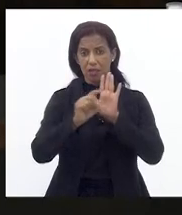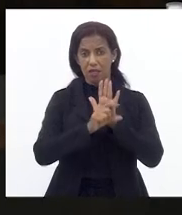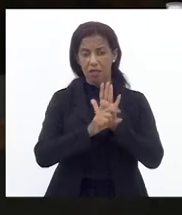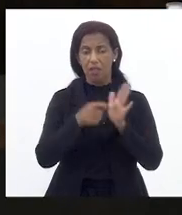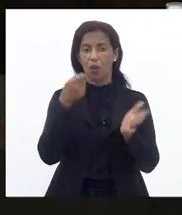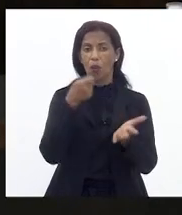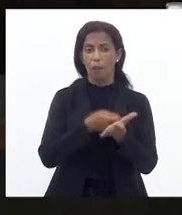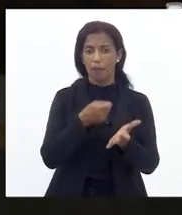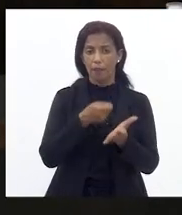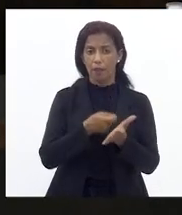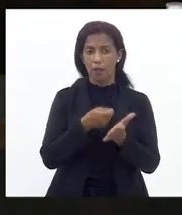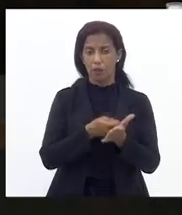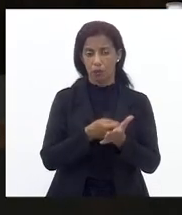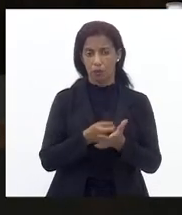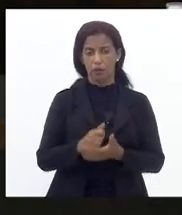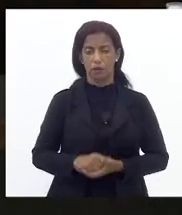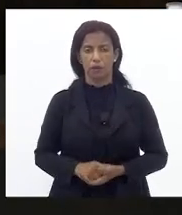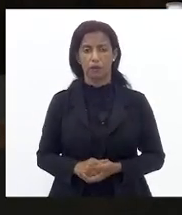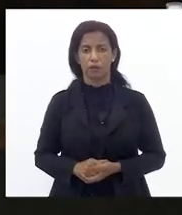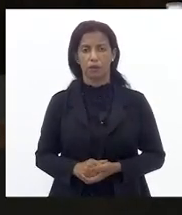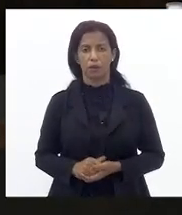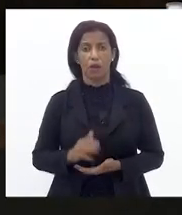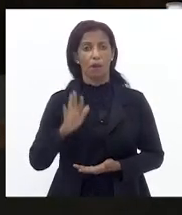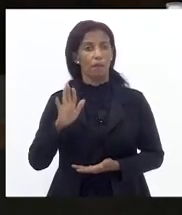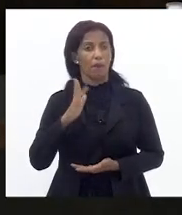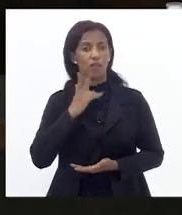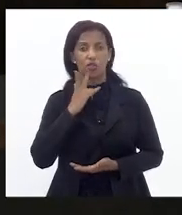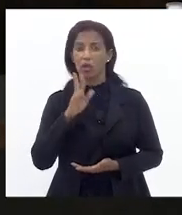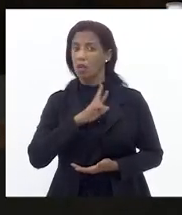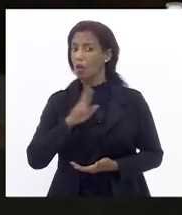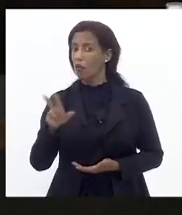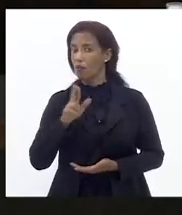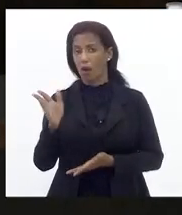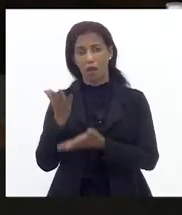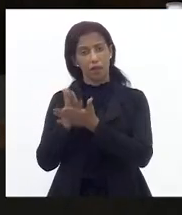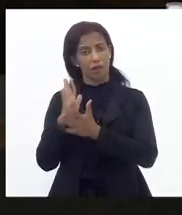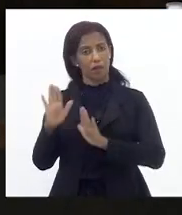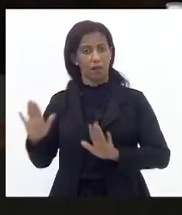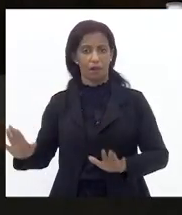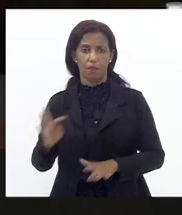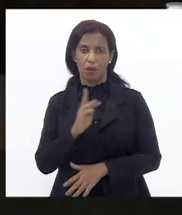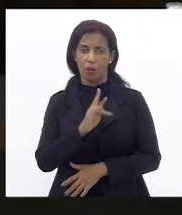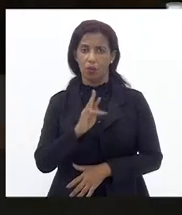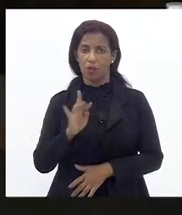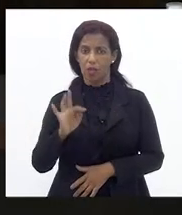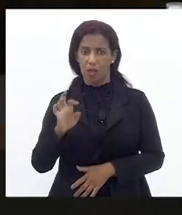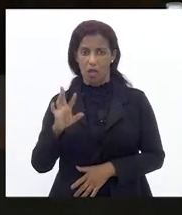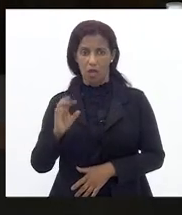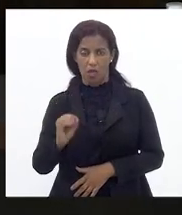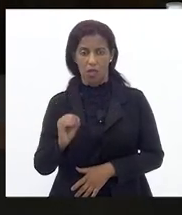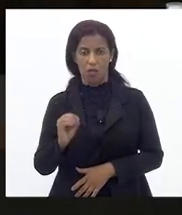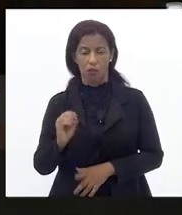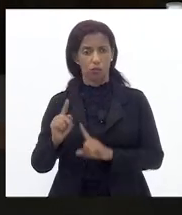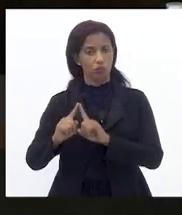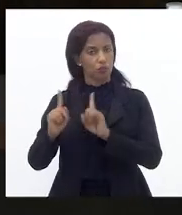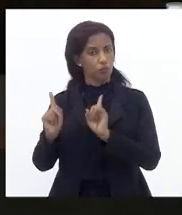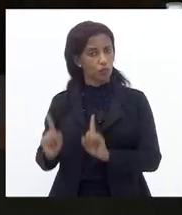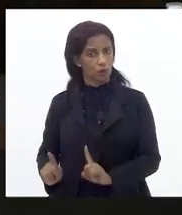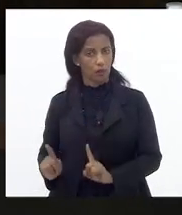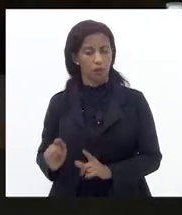no regime É mas não diz que tem que acabar o triênio para os